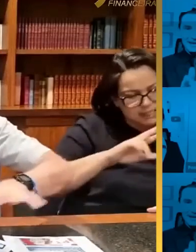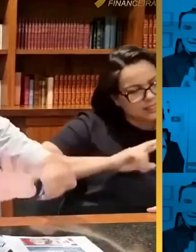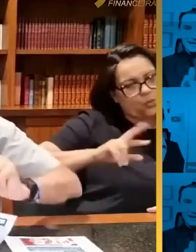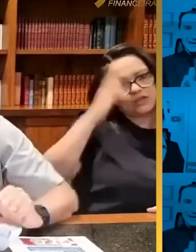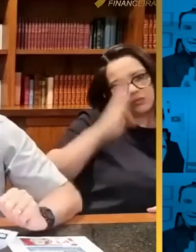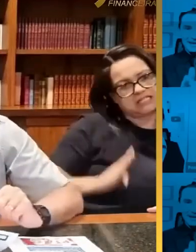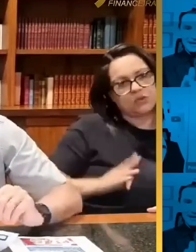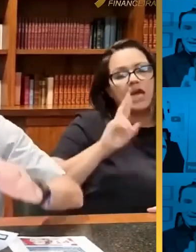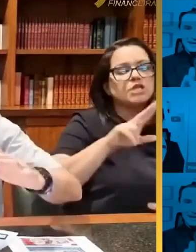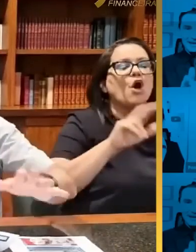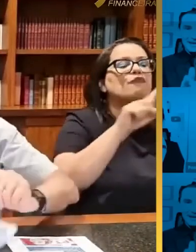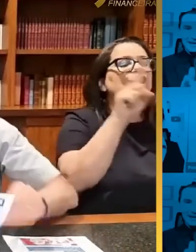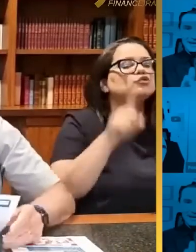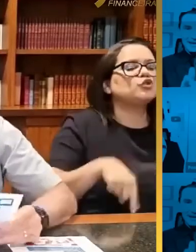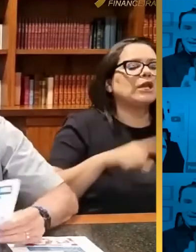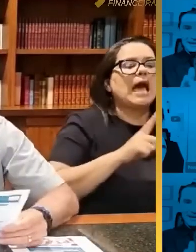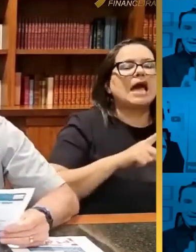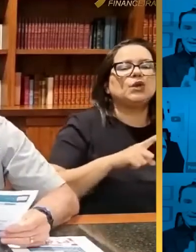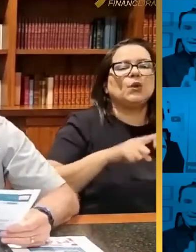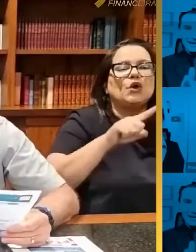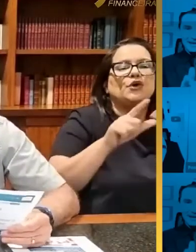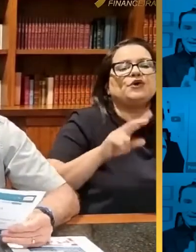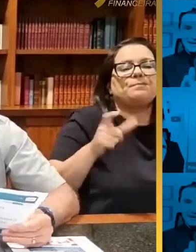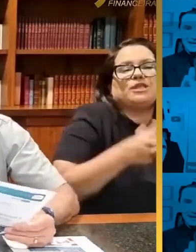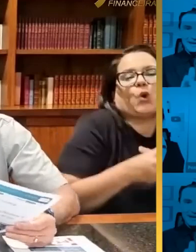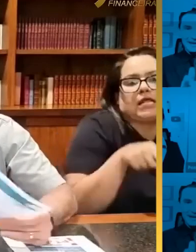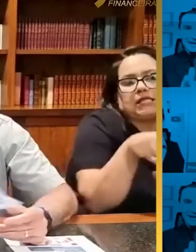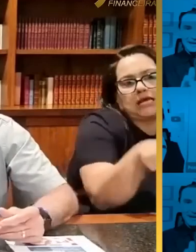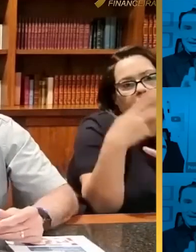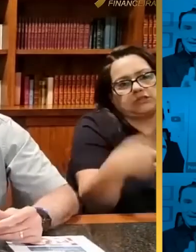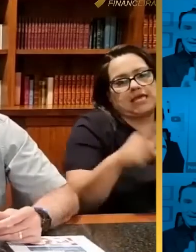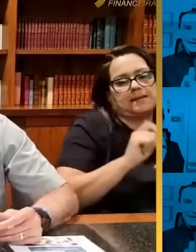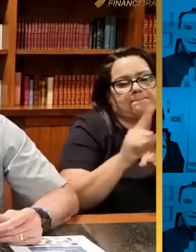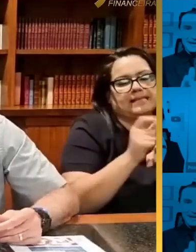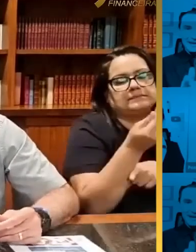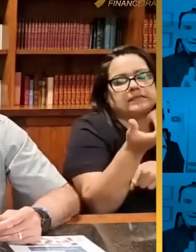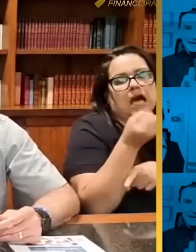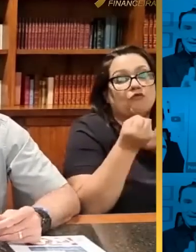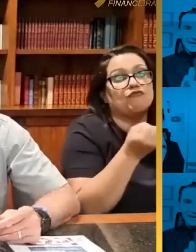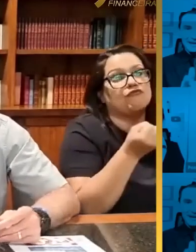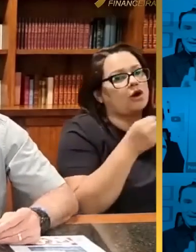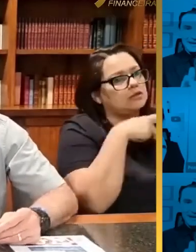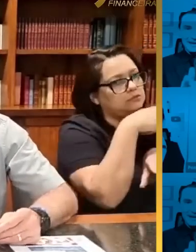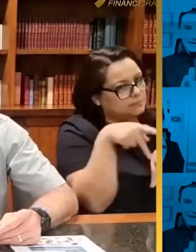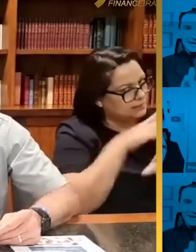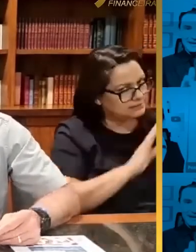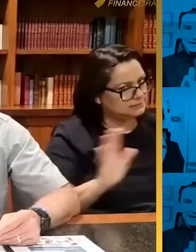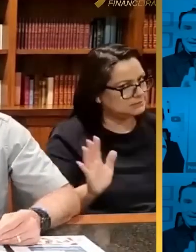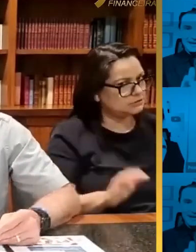dos minoritários, em especial os fundos de pensões aí de fora do Brasil.